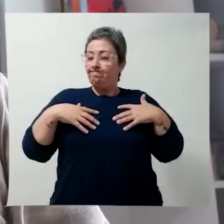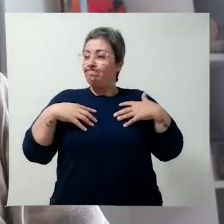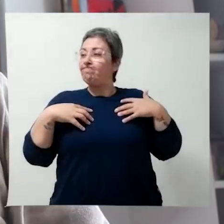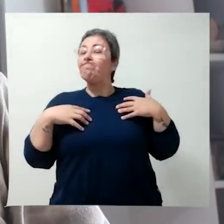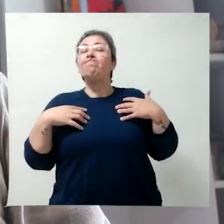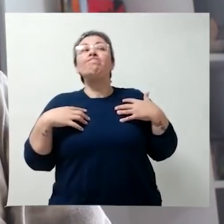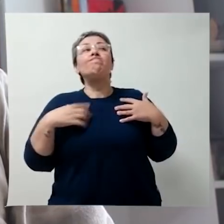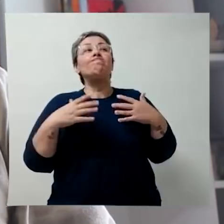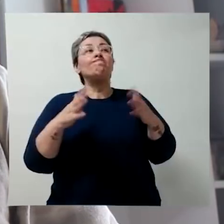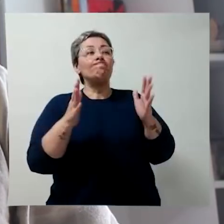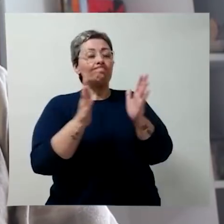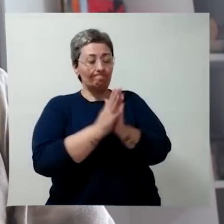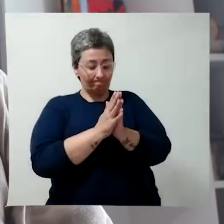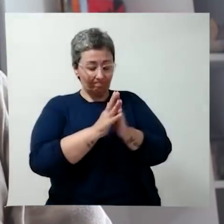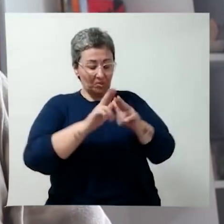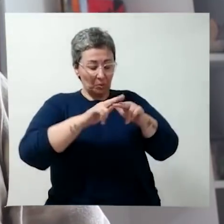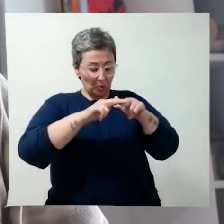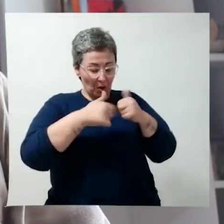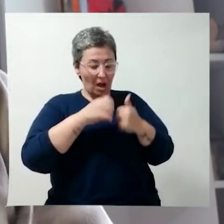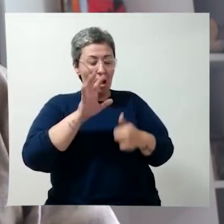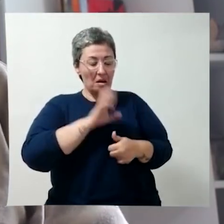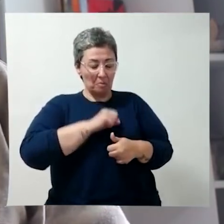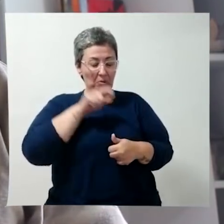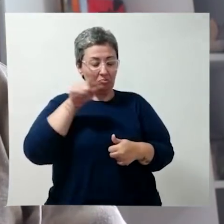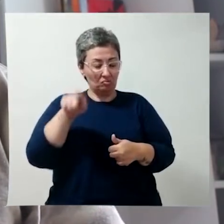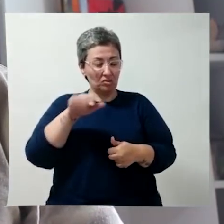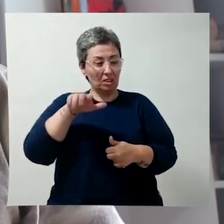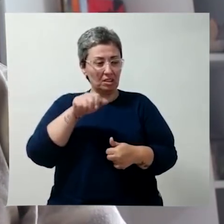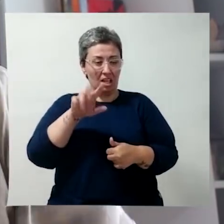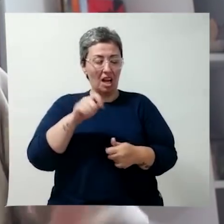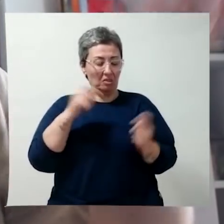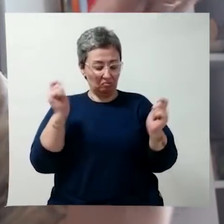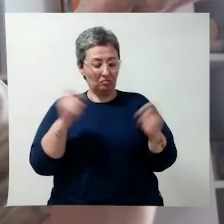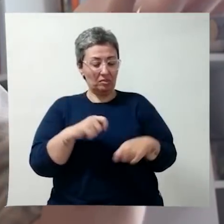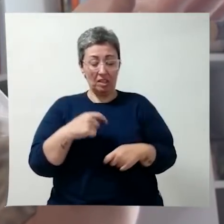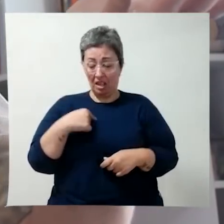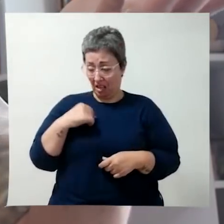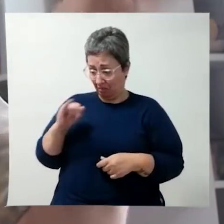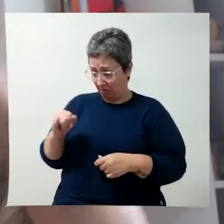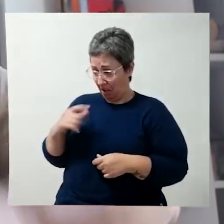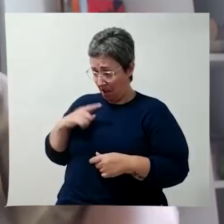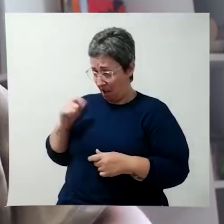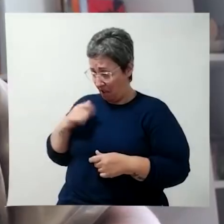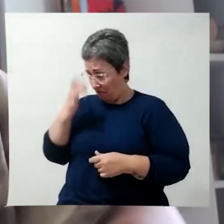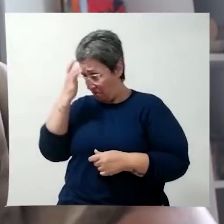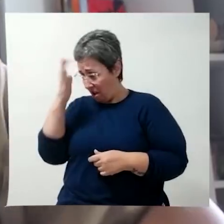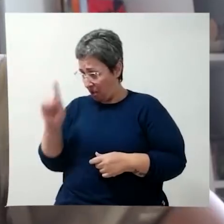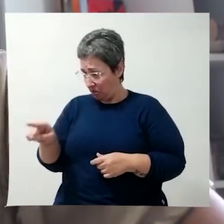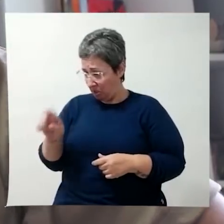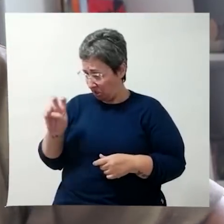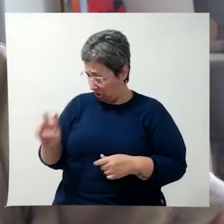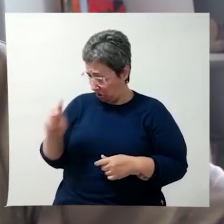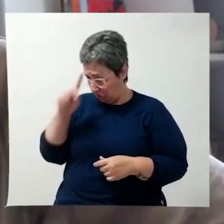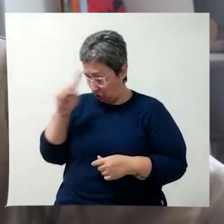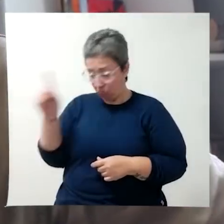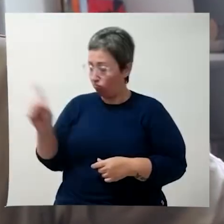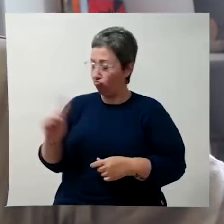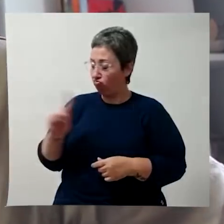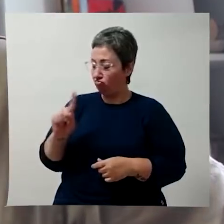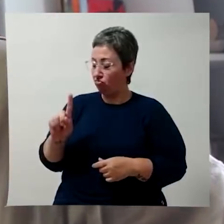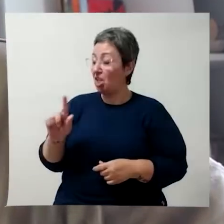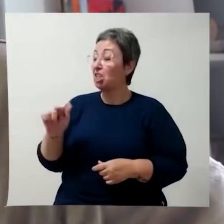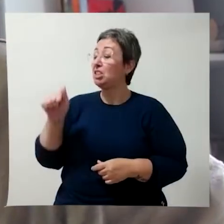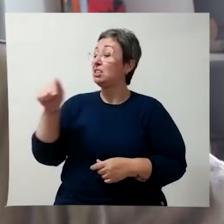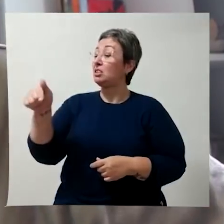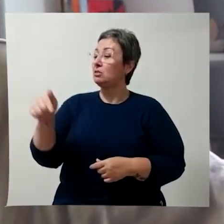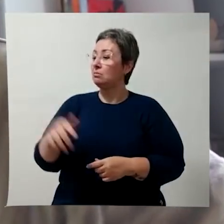respirou fundo e disse: pelo amor de Jaciara, eu sou capaz. Ah, já que tá dizendo que é assim tão fácil, não vai ficar apenas 5,